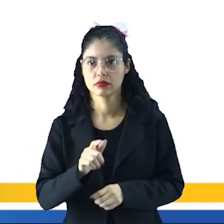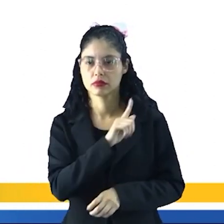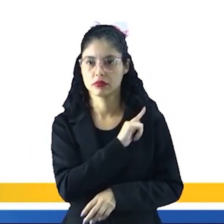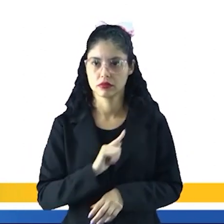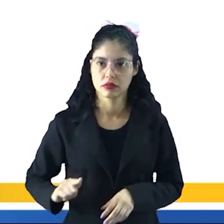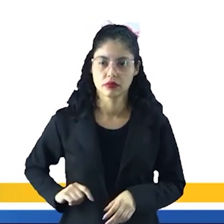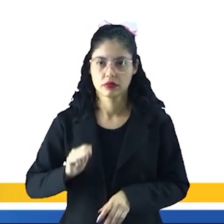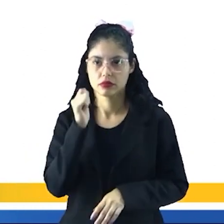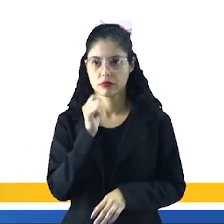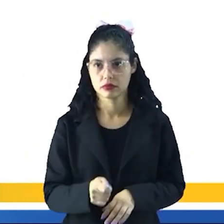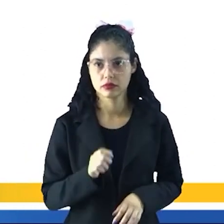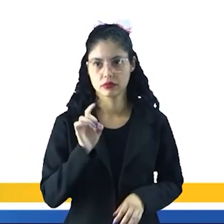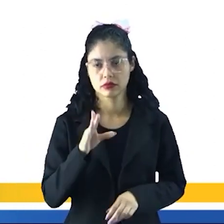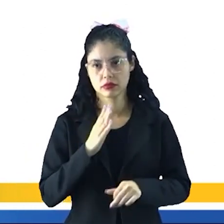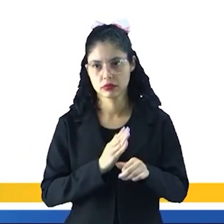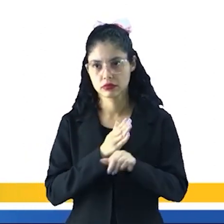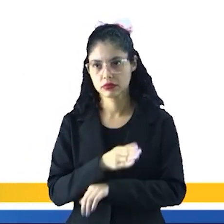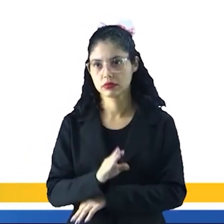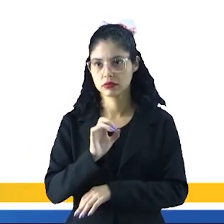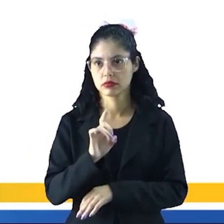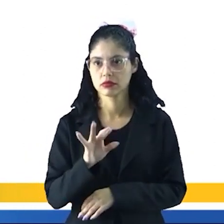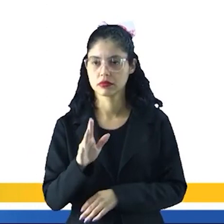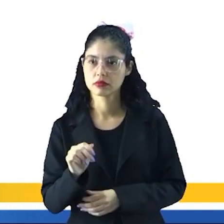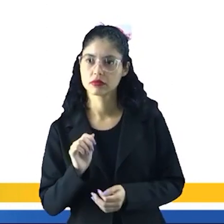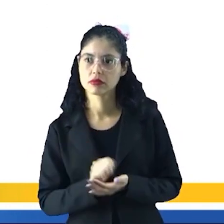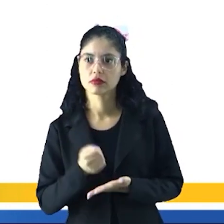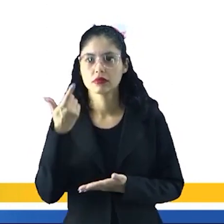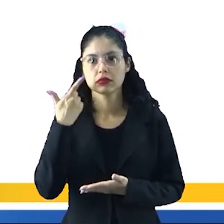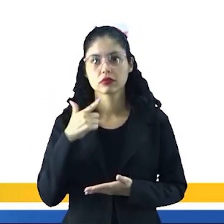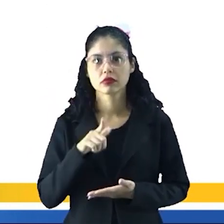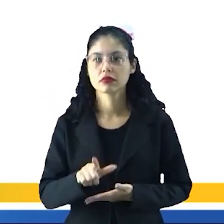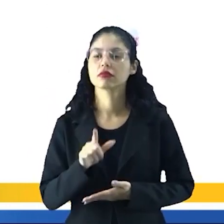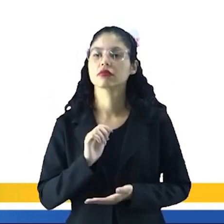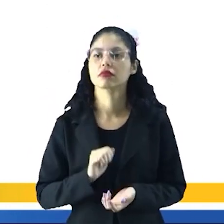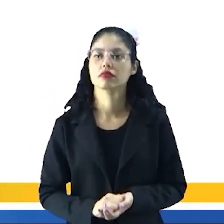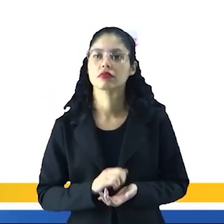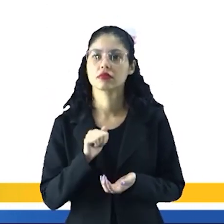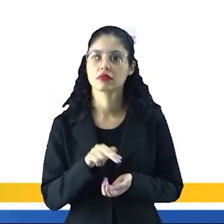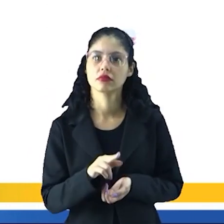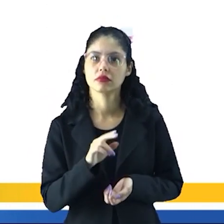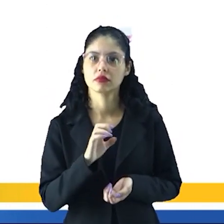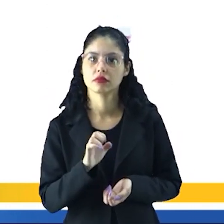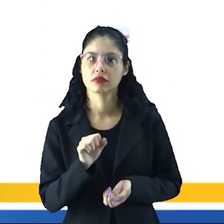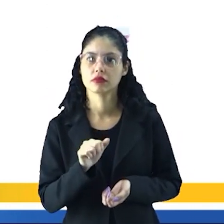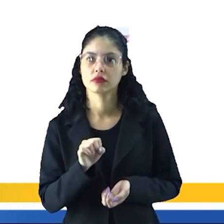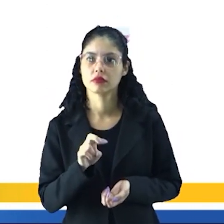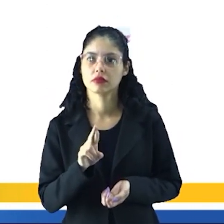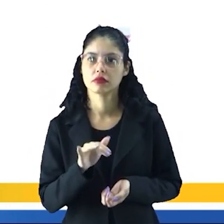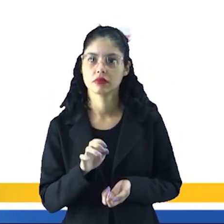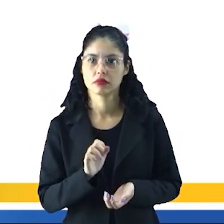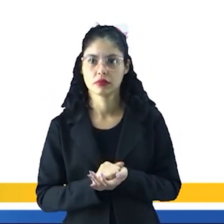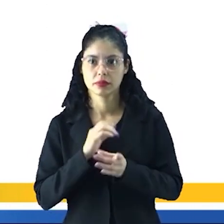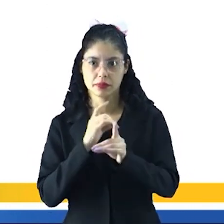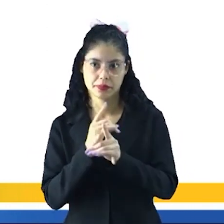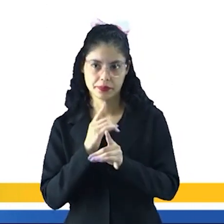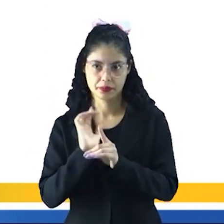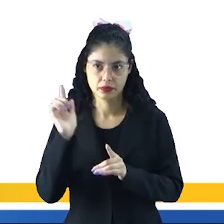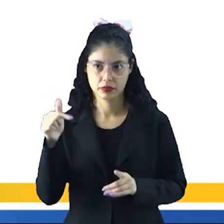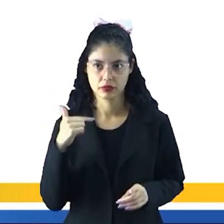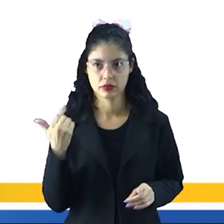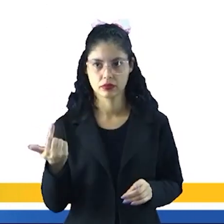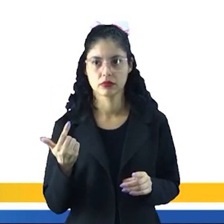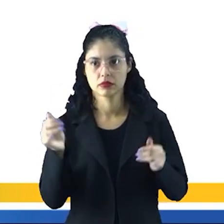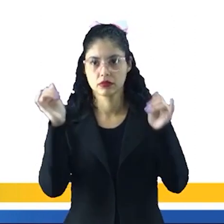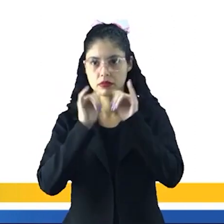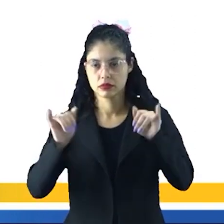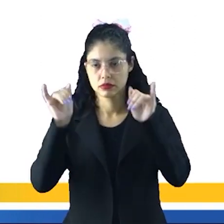Manifestações contrárias ao governo militar só passavam pela censura se conseguissem enganar os censores. ou